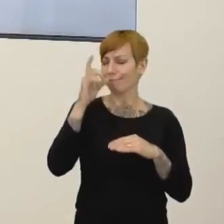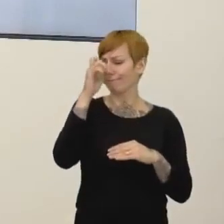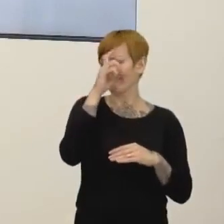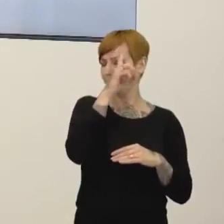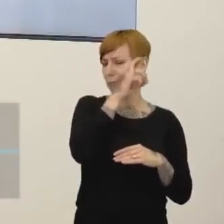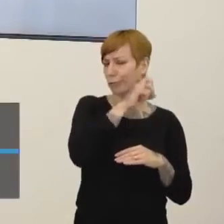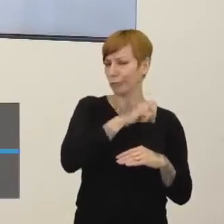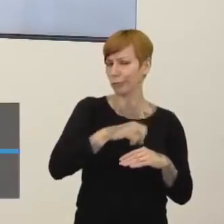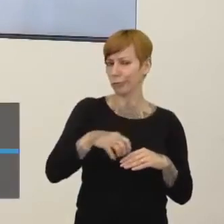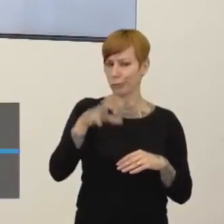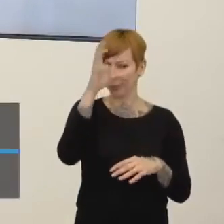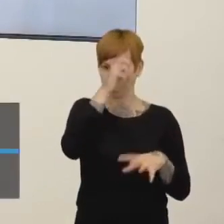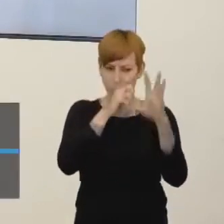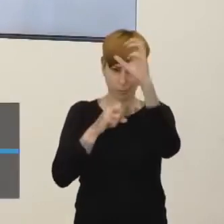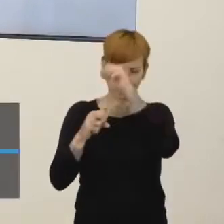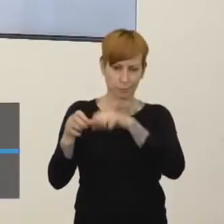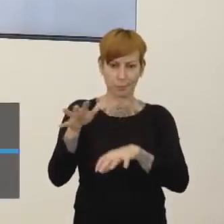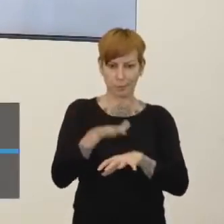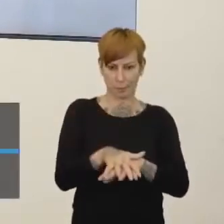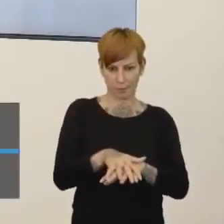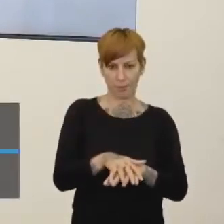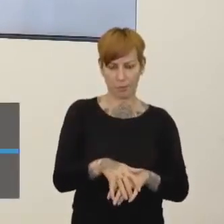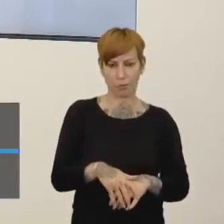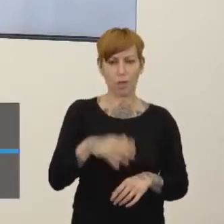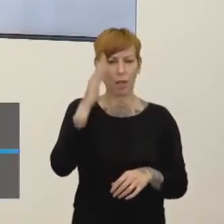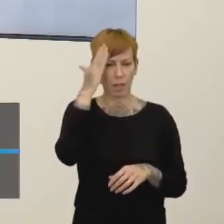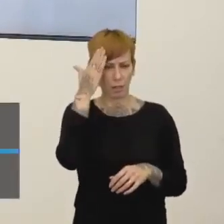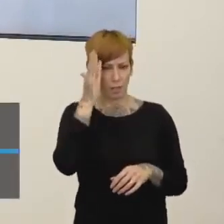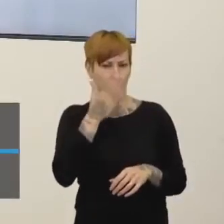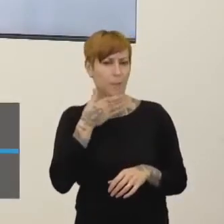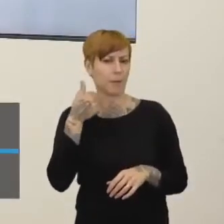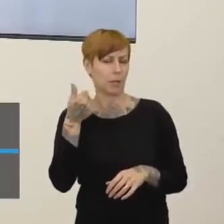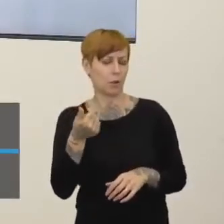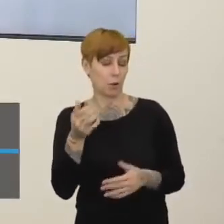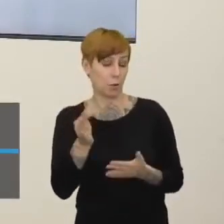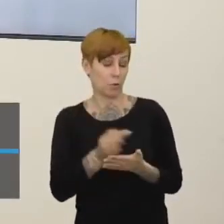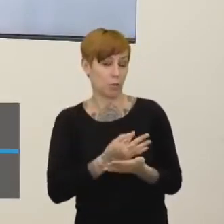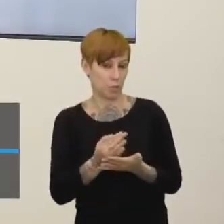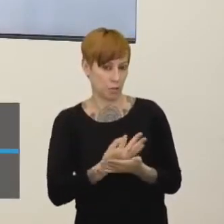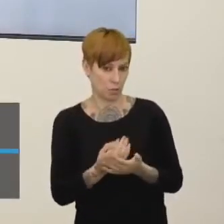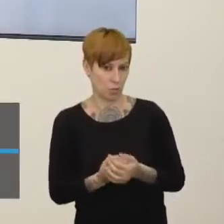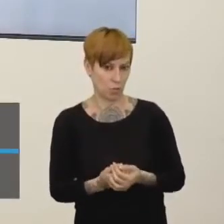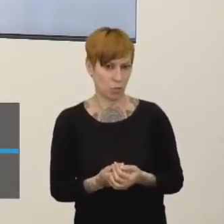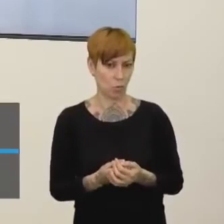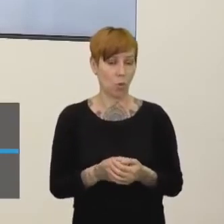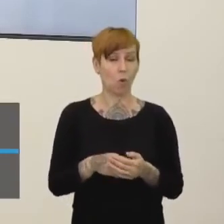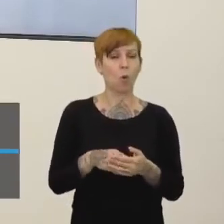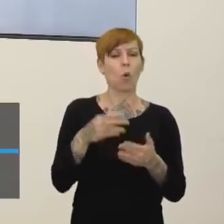meninos. Vamos tentar entender um pouquinho melhor o texto. Então, o texto, ele faz uma